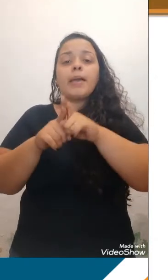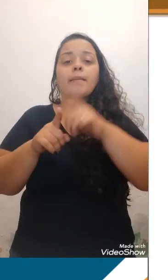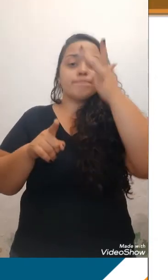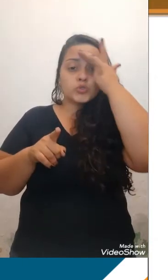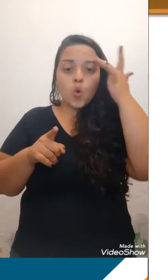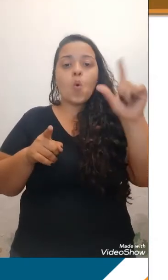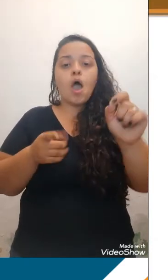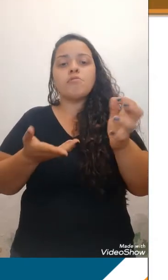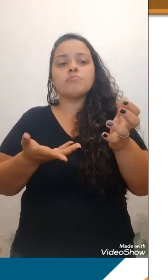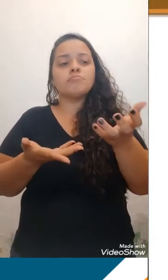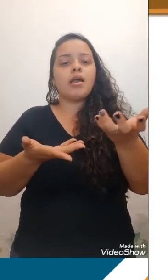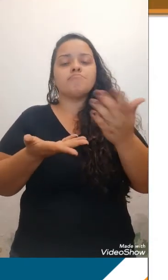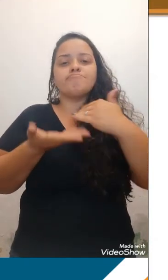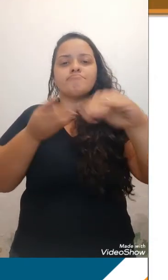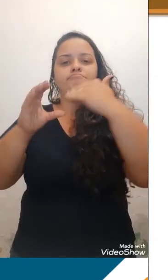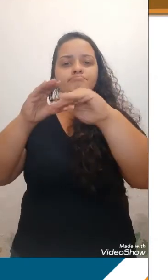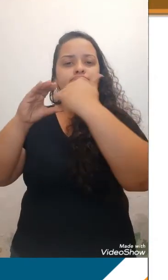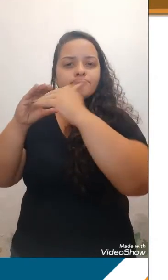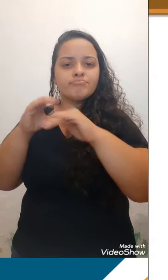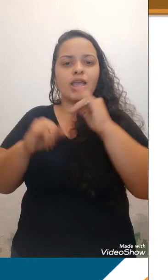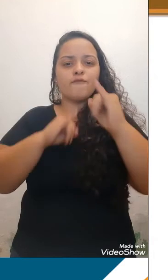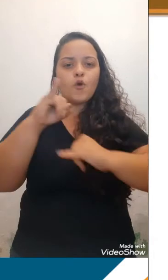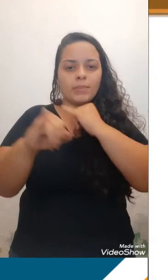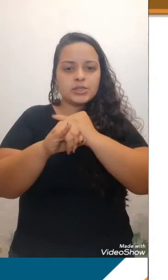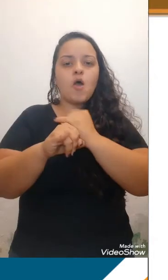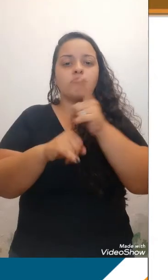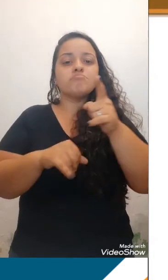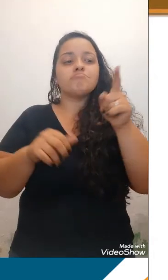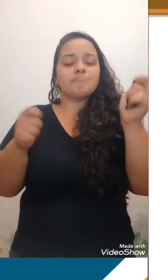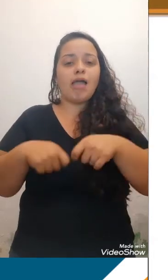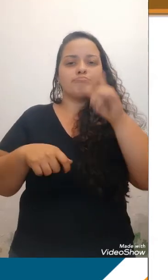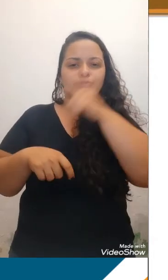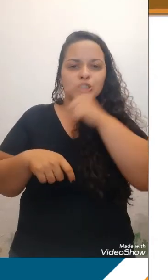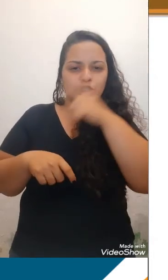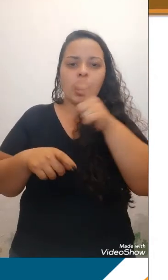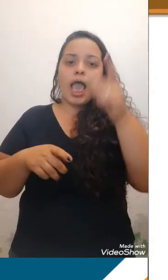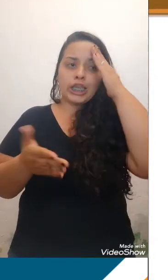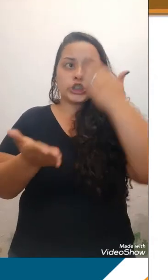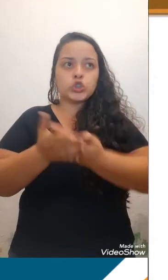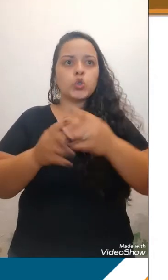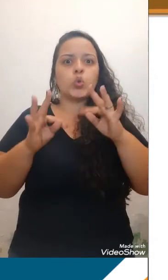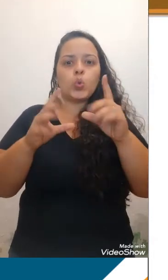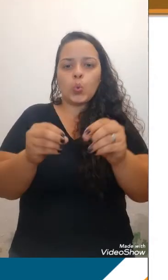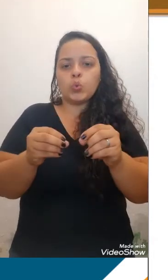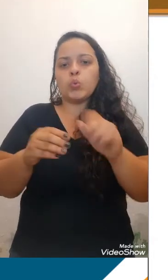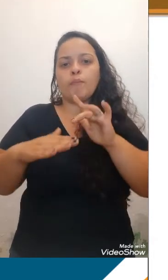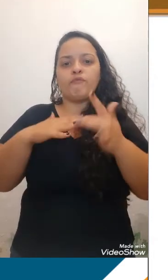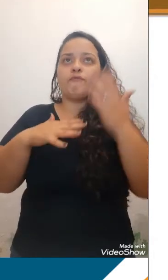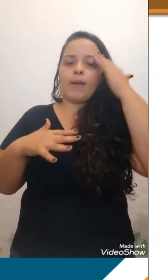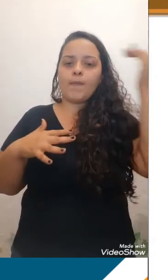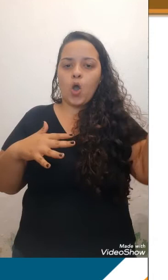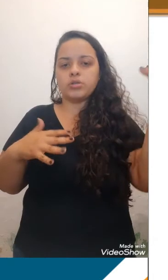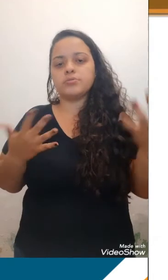pessoa compartilhar informações que não foram checadas. Isso serve para enganar indivíduos que acreditam em tudo que leem por estar numa rede